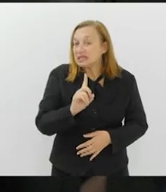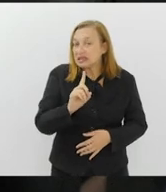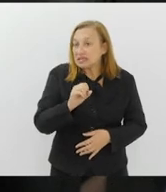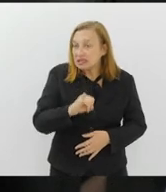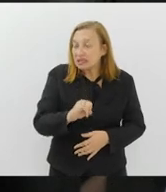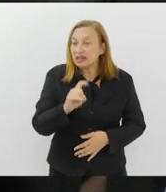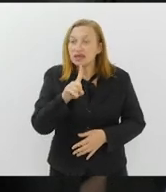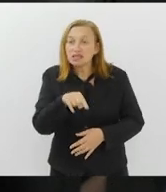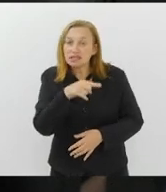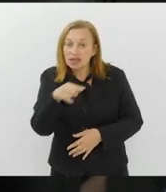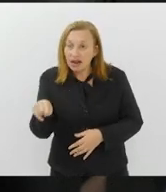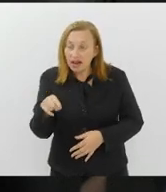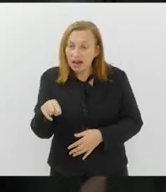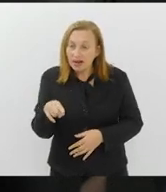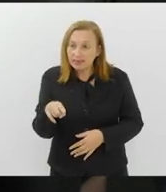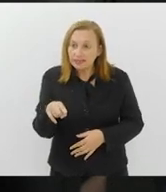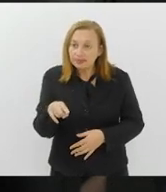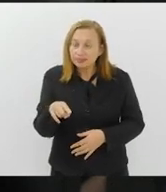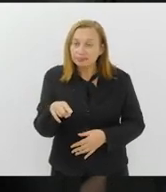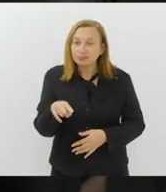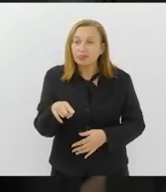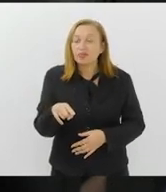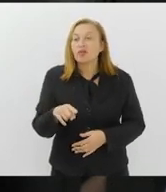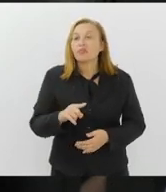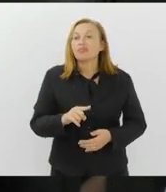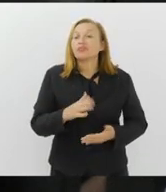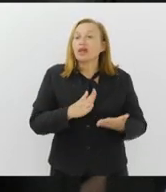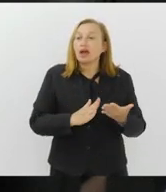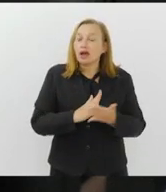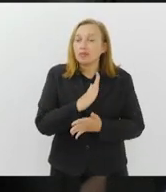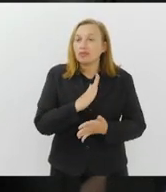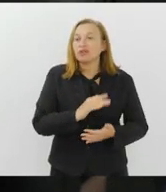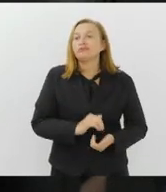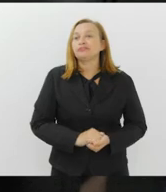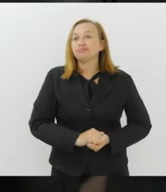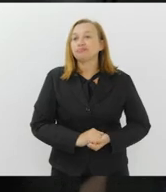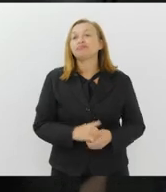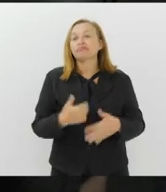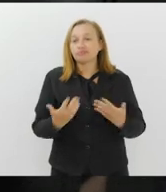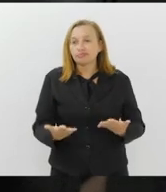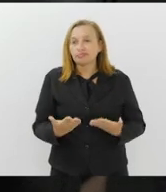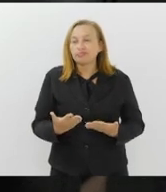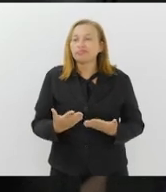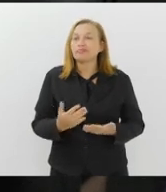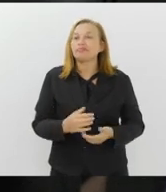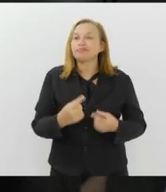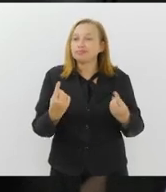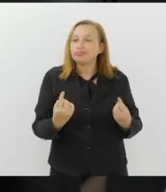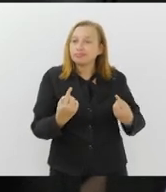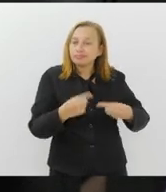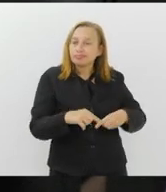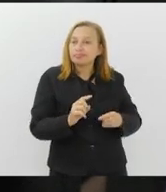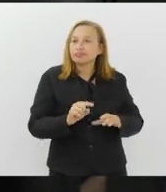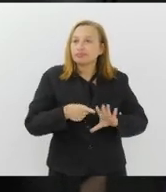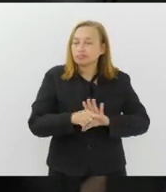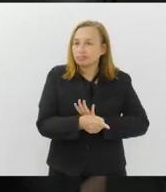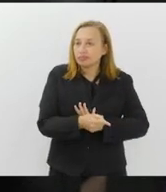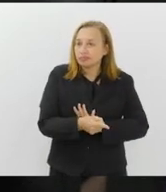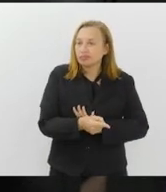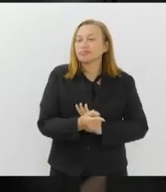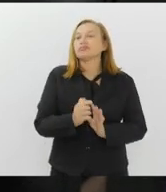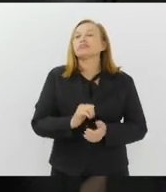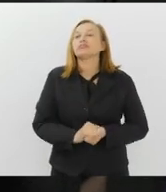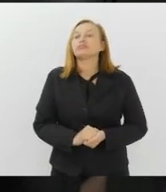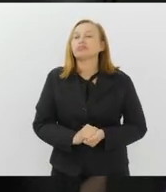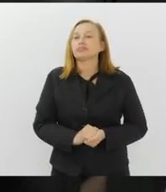cancelassem os cancelamentos, ele iria aprovar isso. Então, a gente tem uma disputa muito grande. O buraco é muito mais